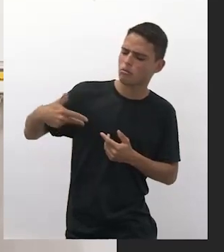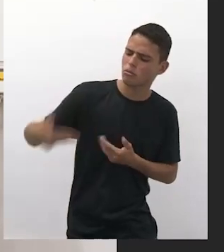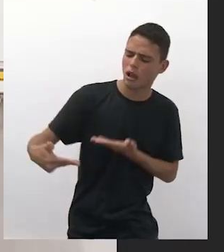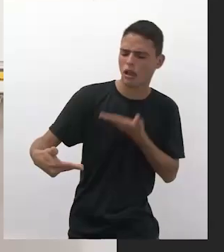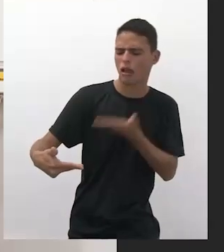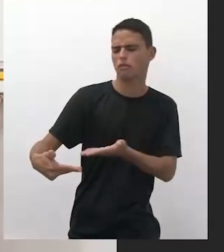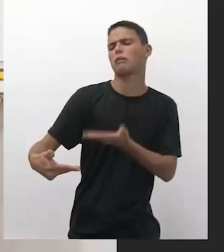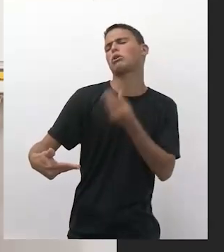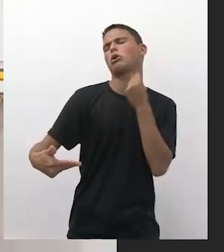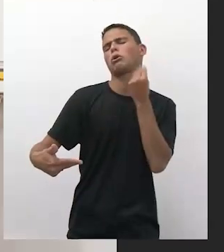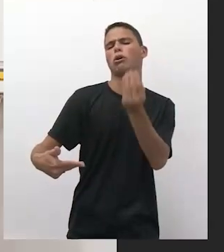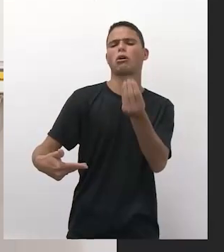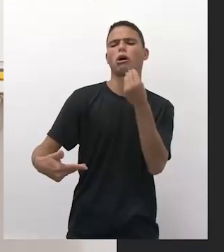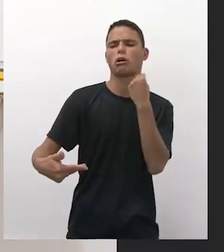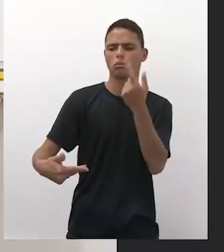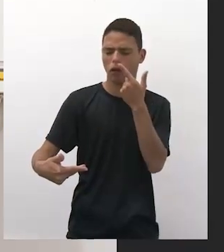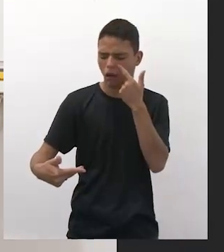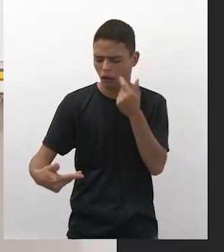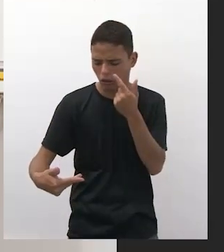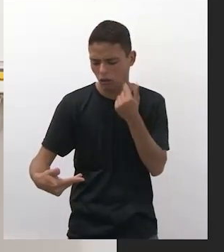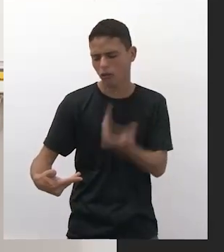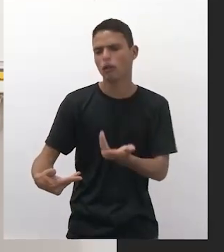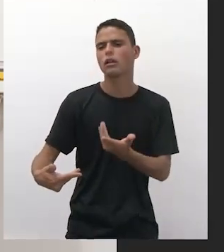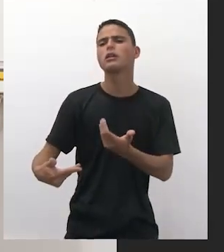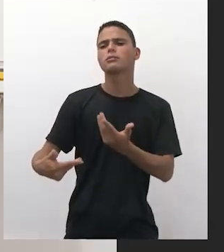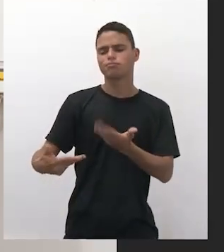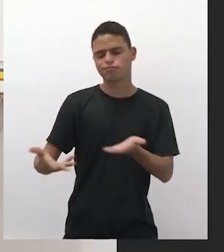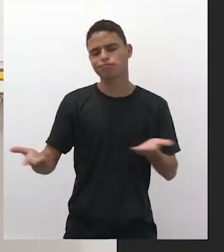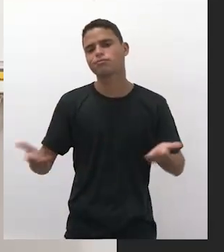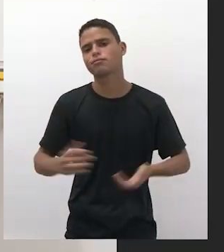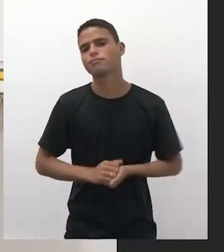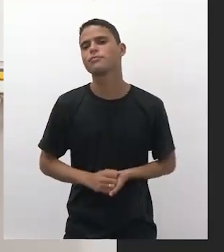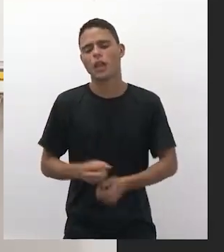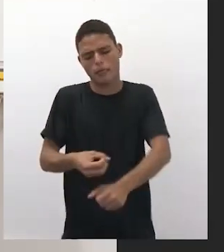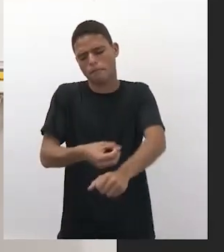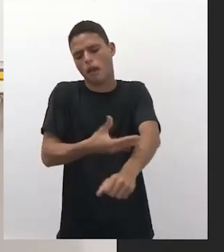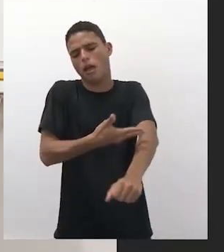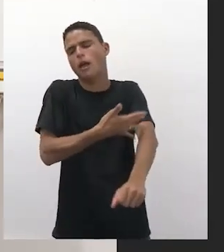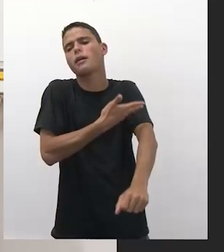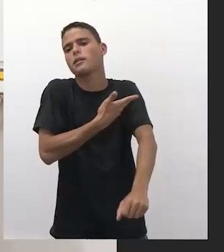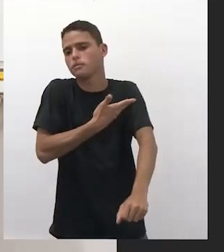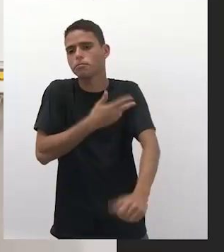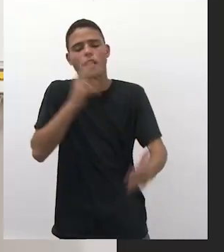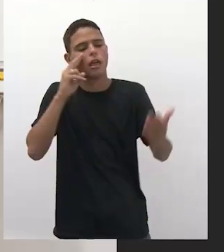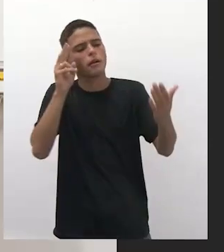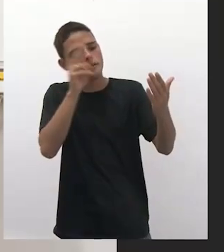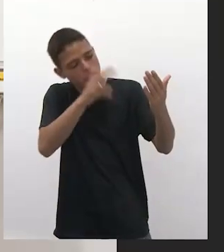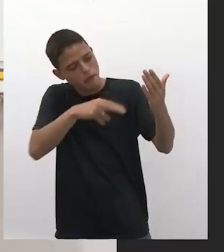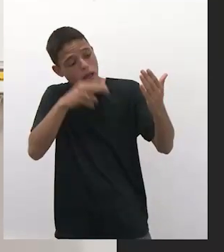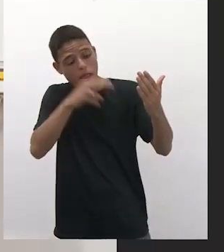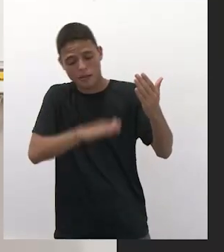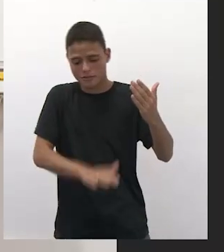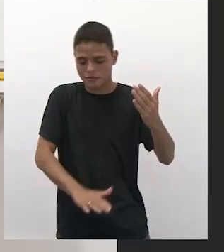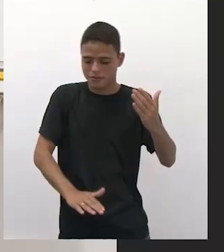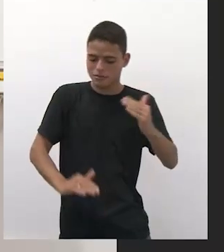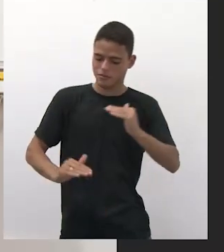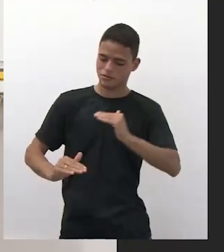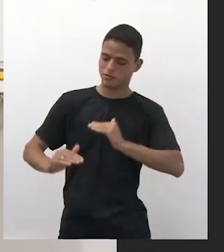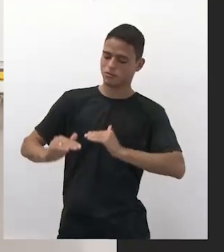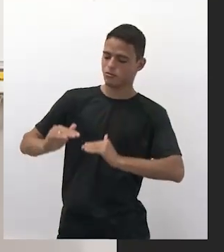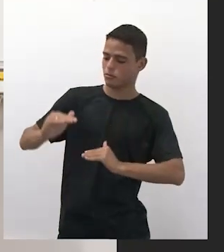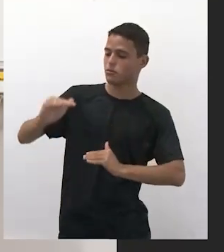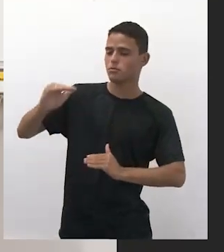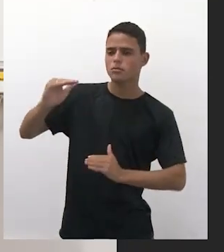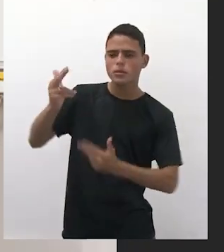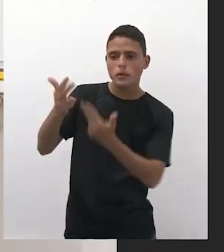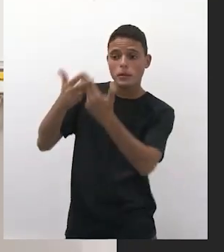acho que a gente se envolve, né? Então, foram livros assim que eu li na infância que